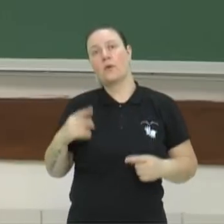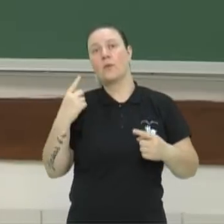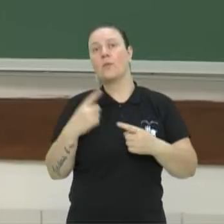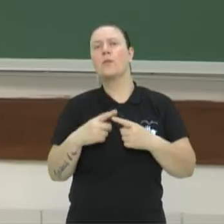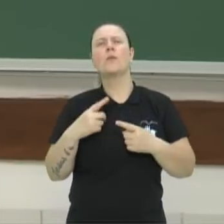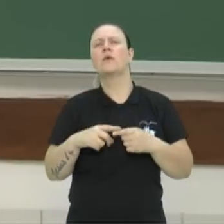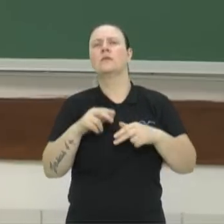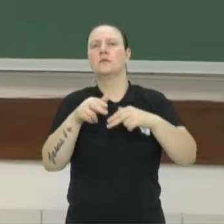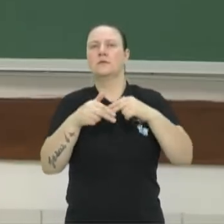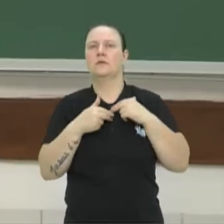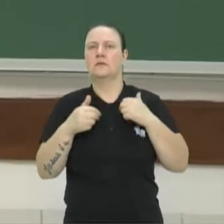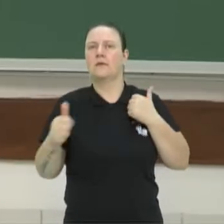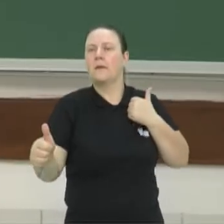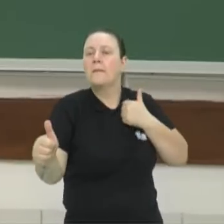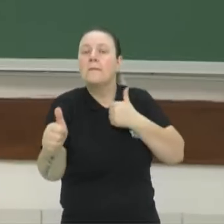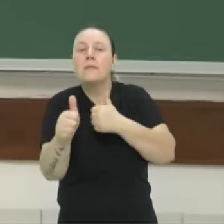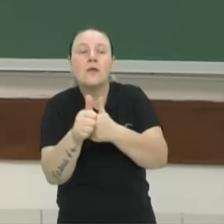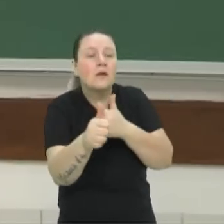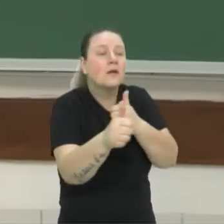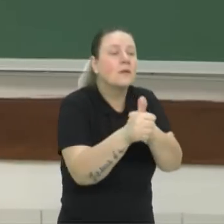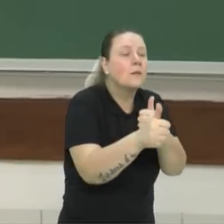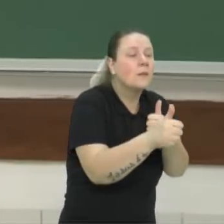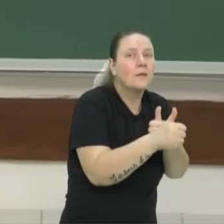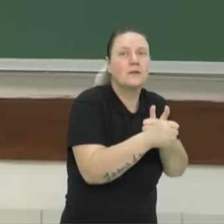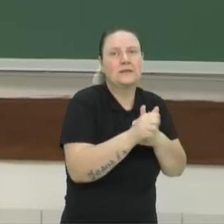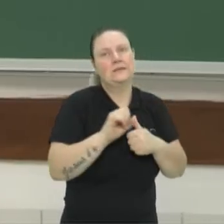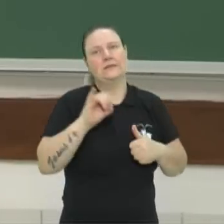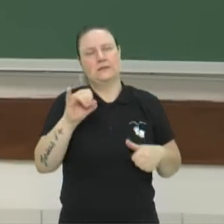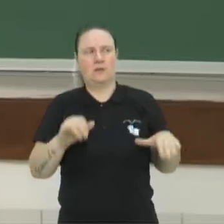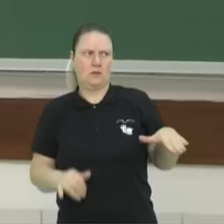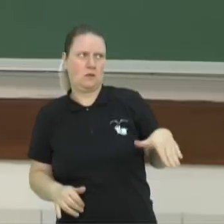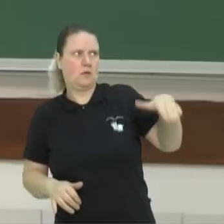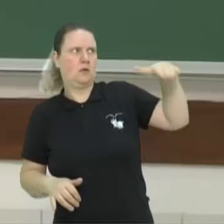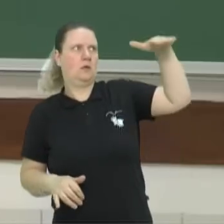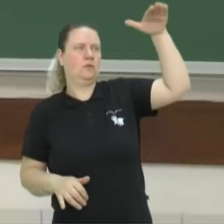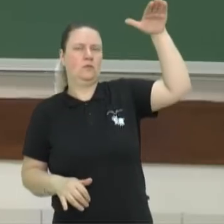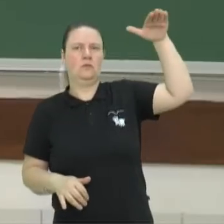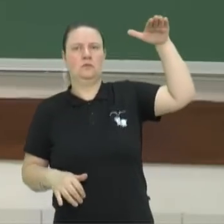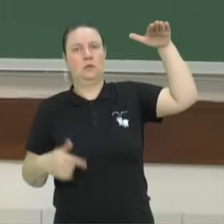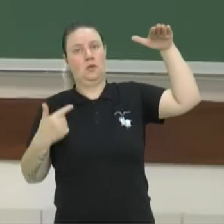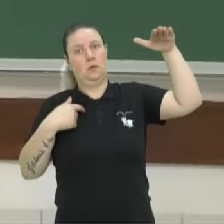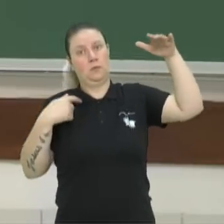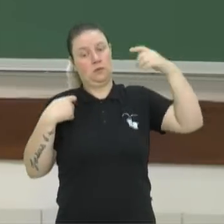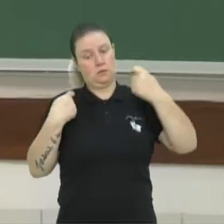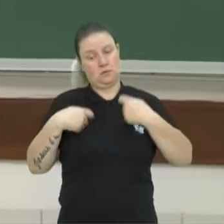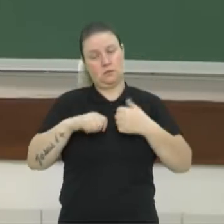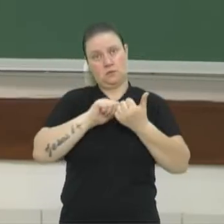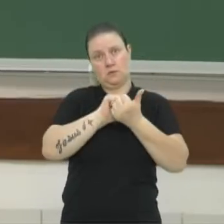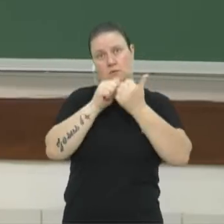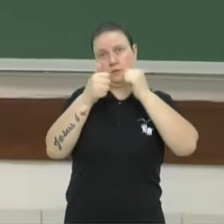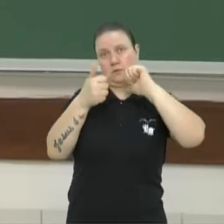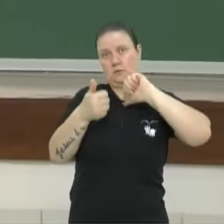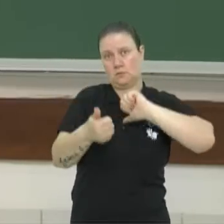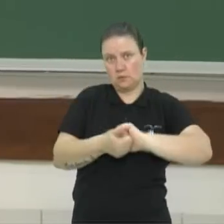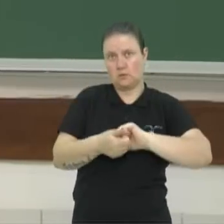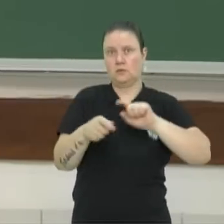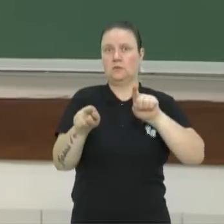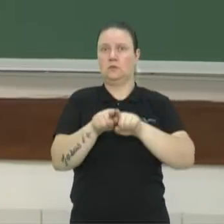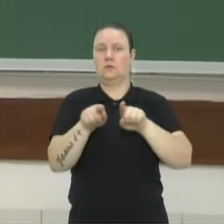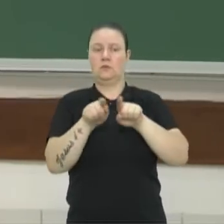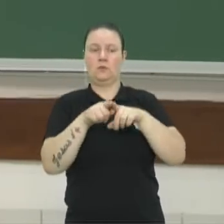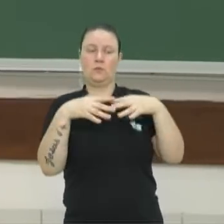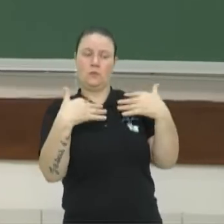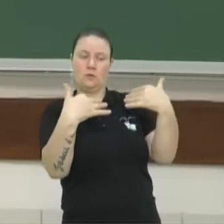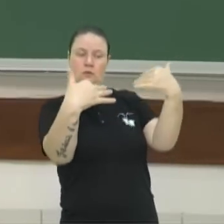dessas crianças, desses adolescentes. E se for para adultos, eu também vou ter que adotar, né, ali uma linguagem adequada ao meu